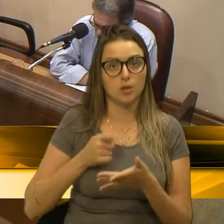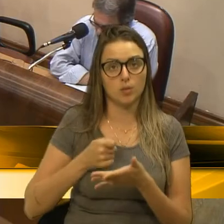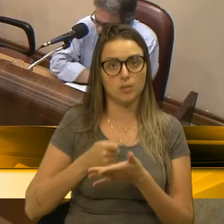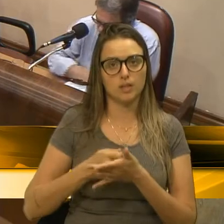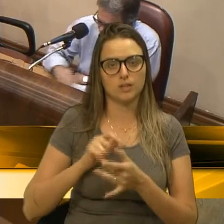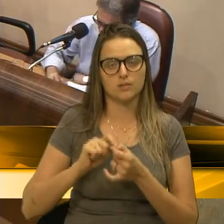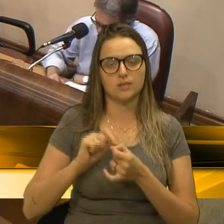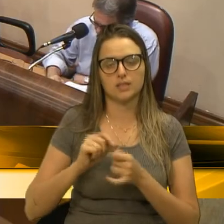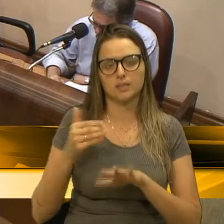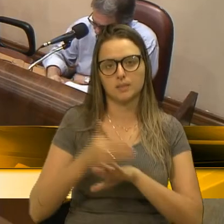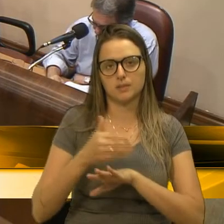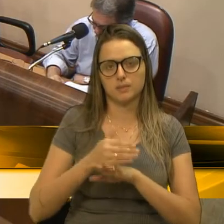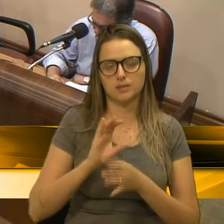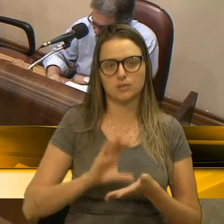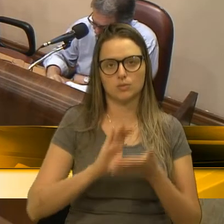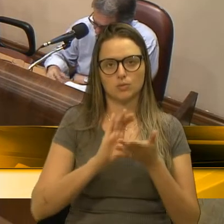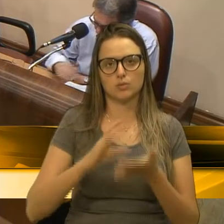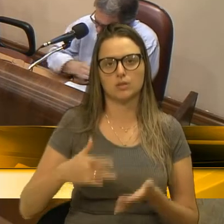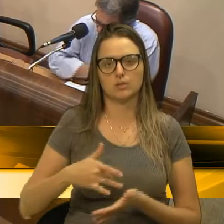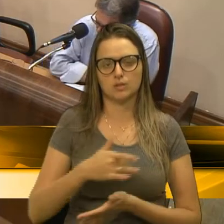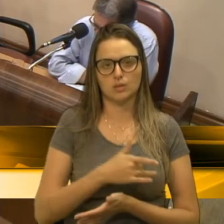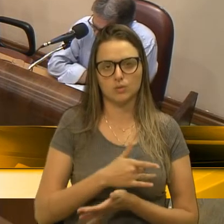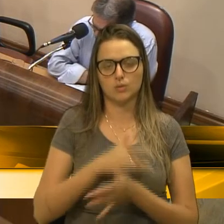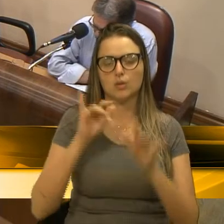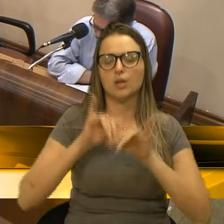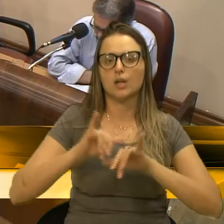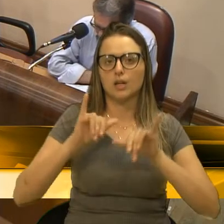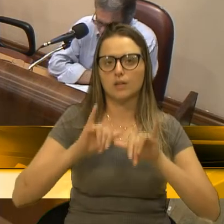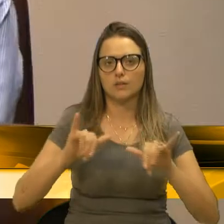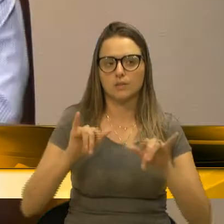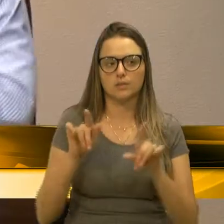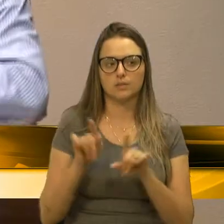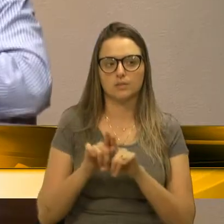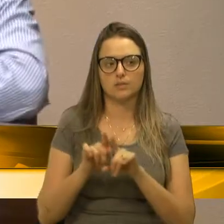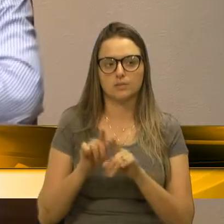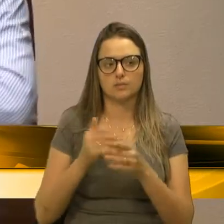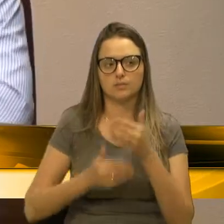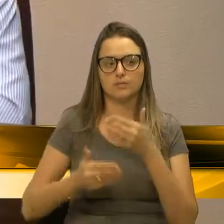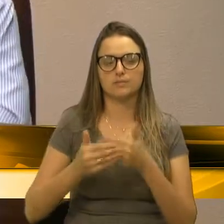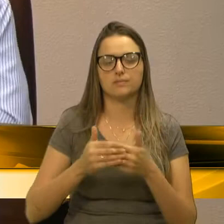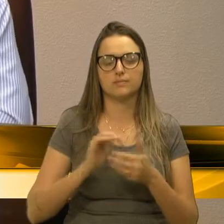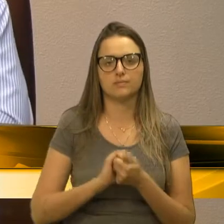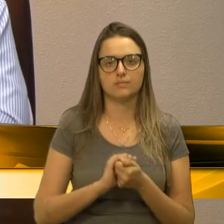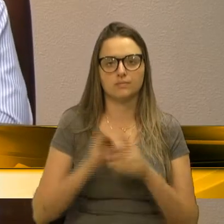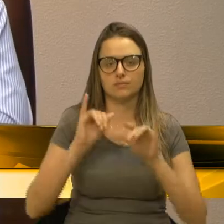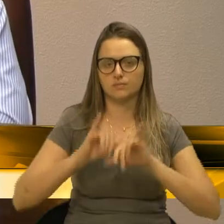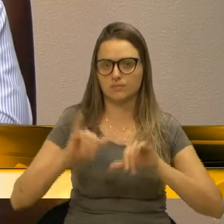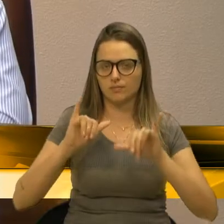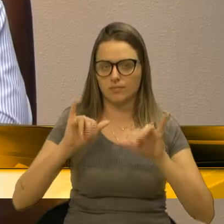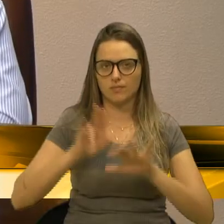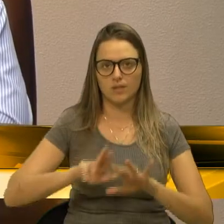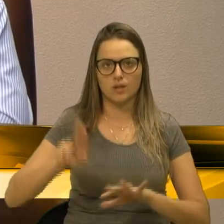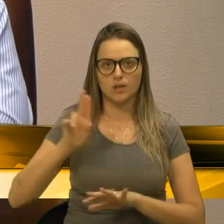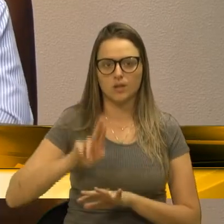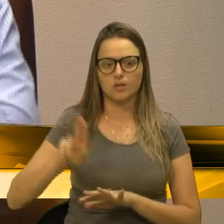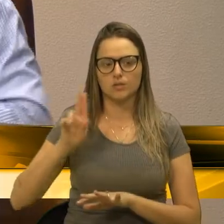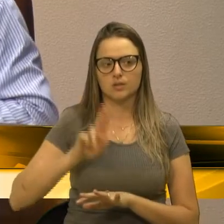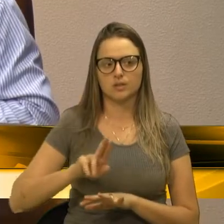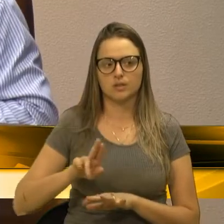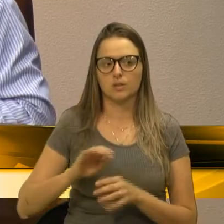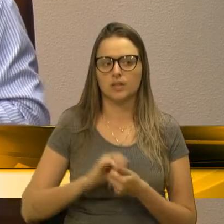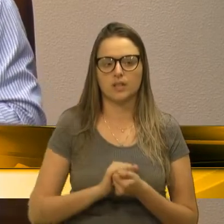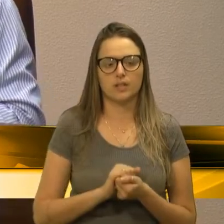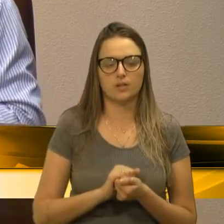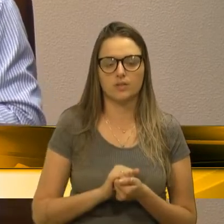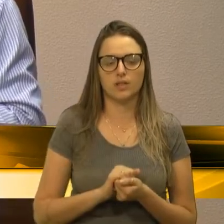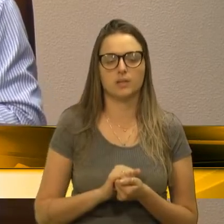Conselho Municipal de Saúde e de oportunizar a eles a informação, de dar ao Conselho fornecer as informações que serão utilizadas para a deliberação do Conselho.